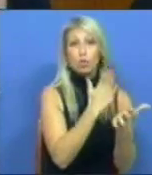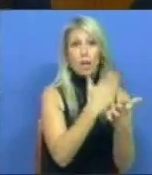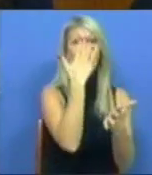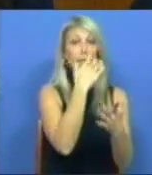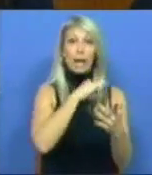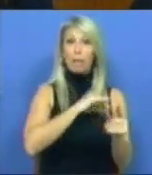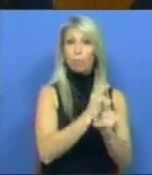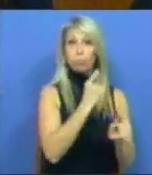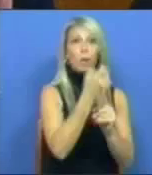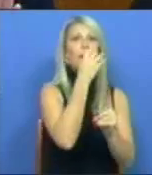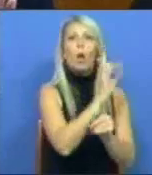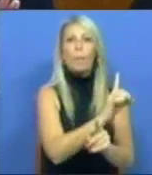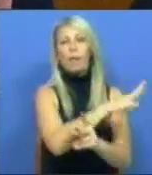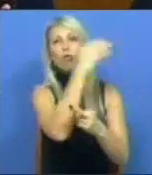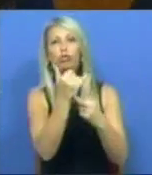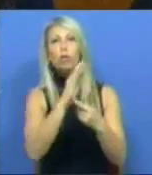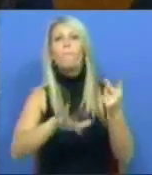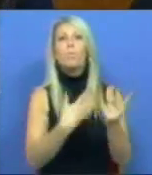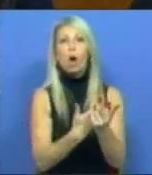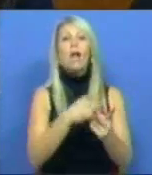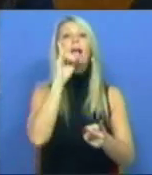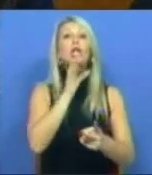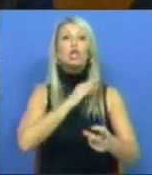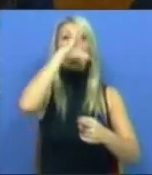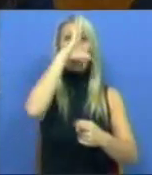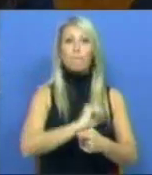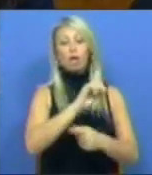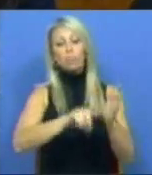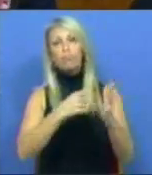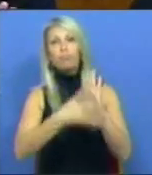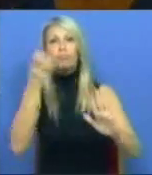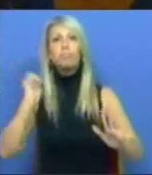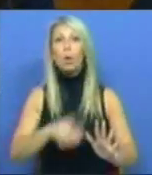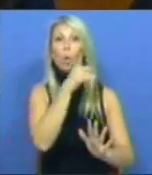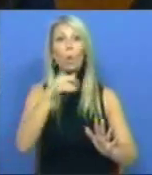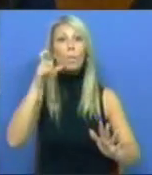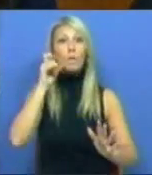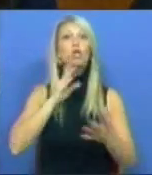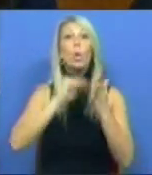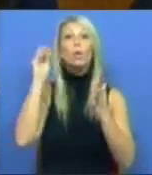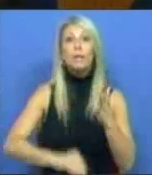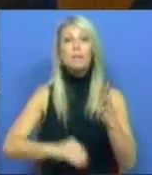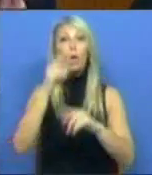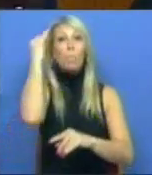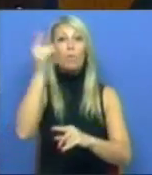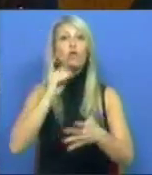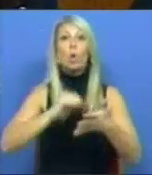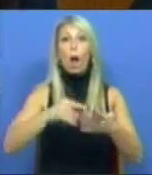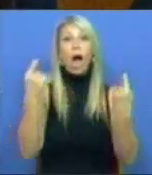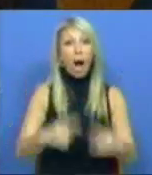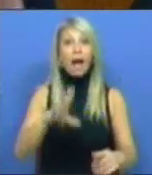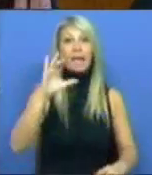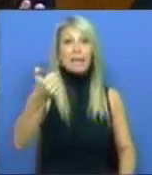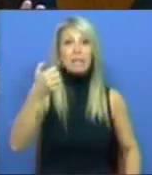perde. Segunda proposta. A Sra. Ministra anulou o seu compromisso político de contratação, de vinculação dos professores contratados. Temos hoje 15 mil